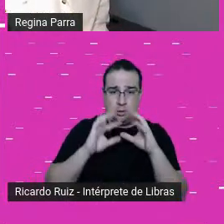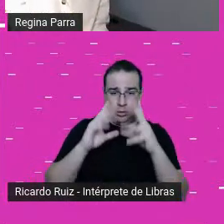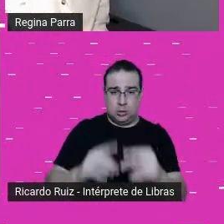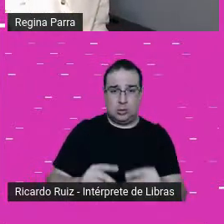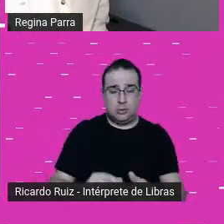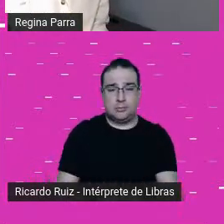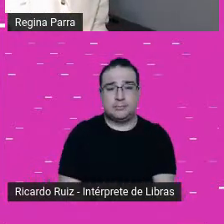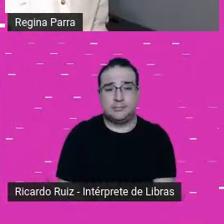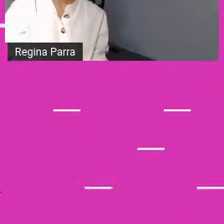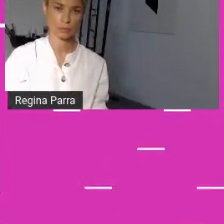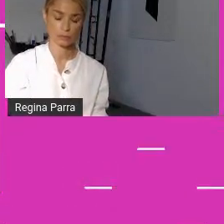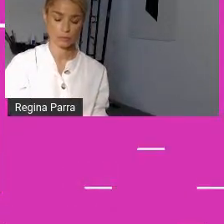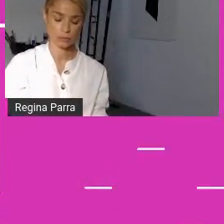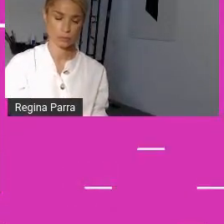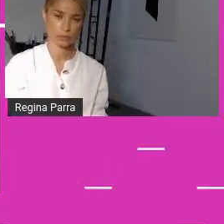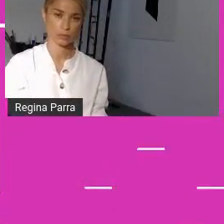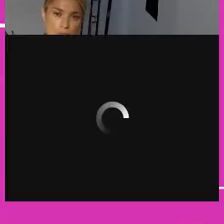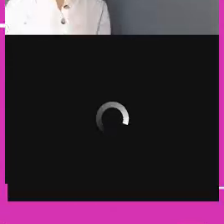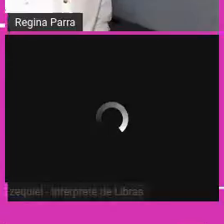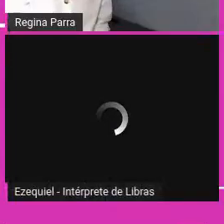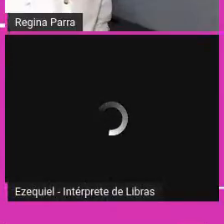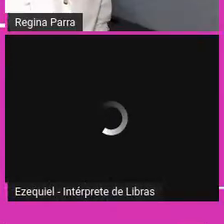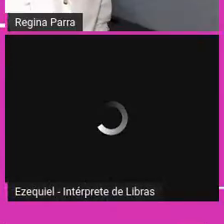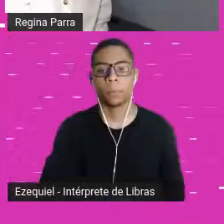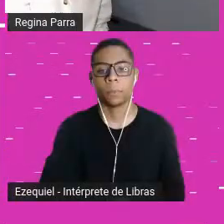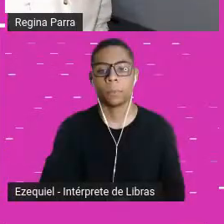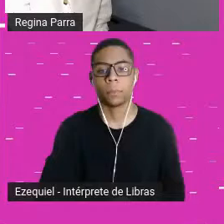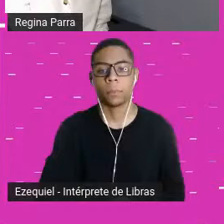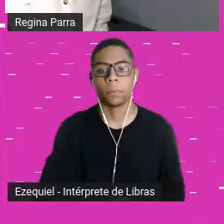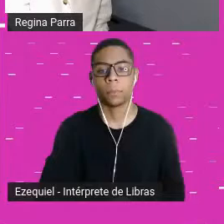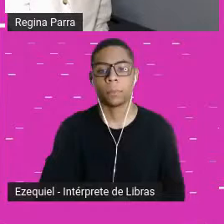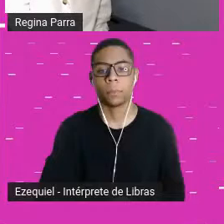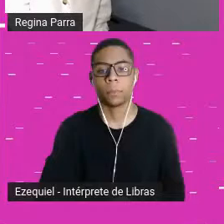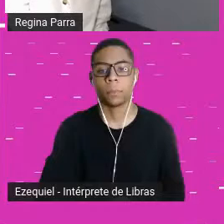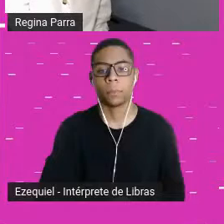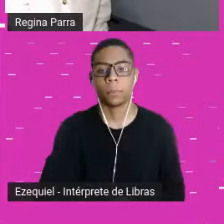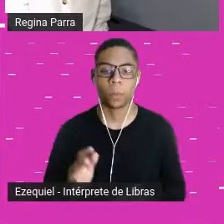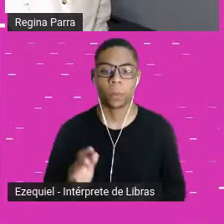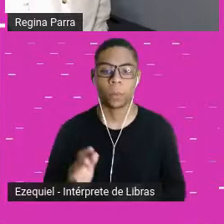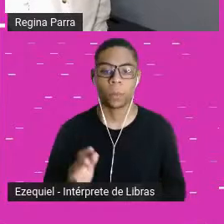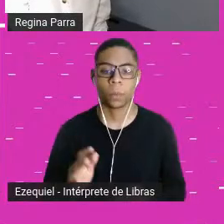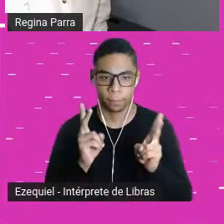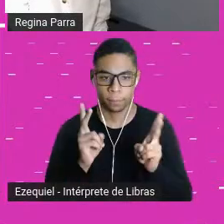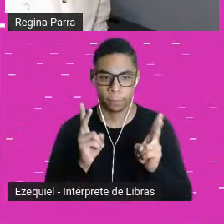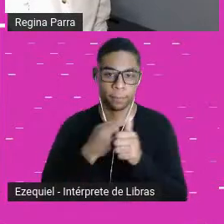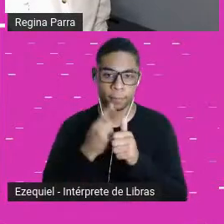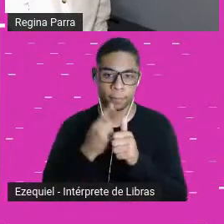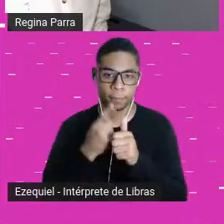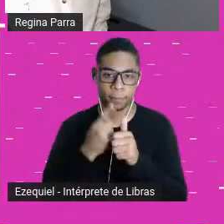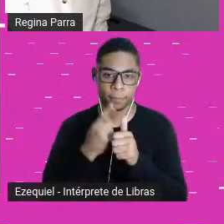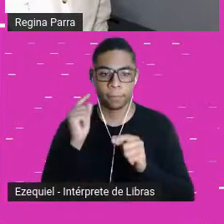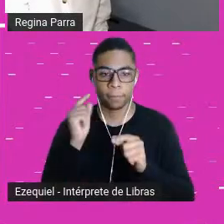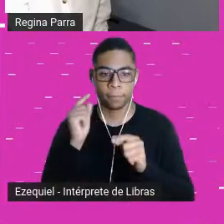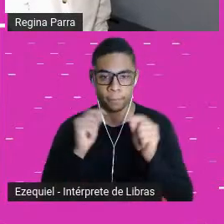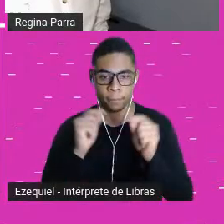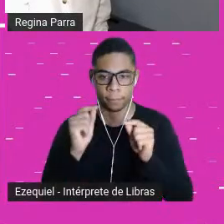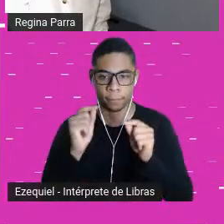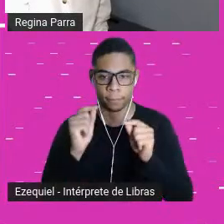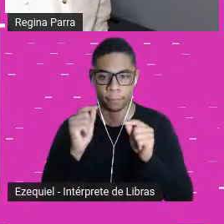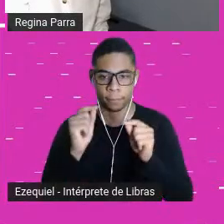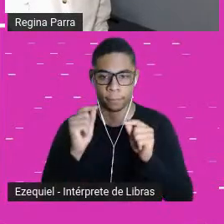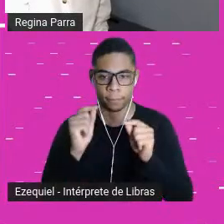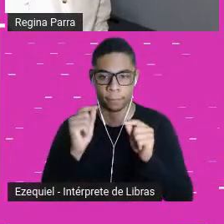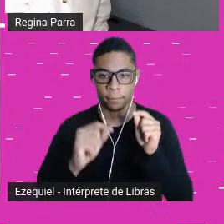eles. E o cenário, primeiro ele marcou o espaço que ele queria